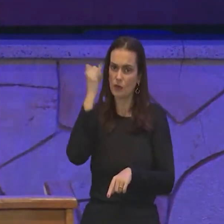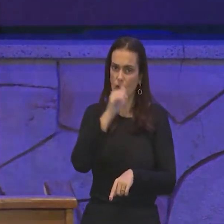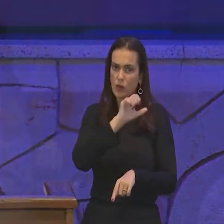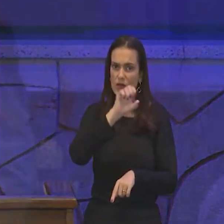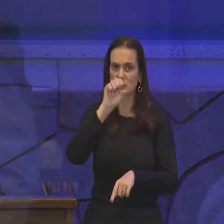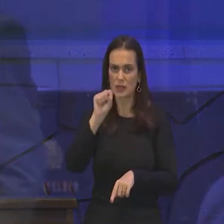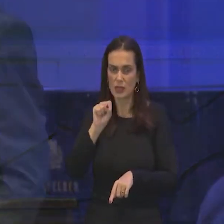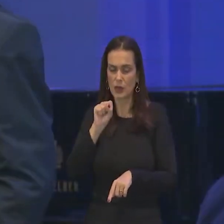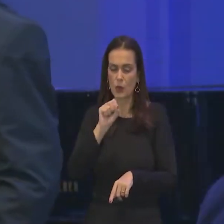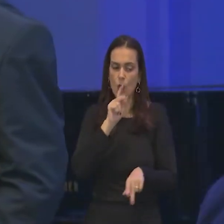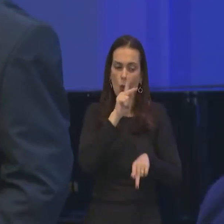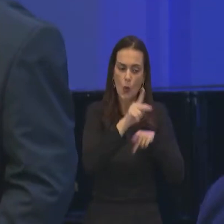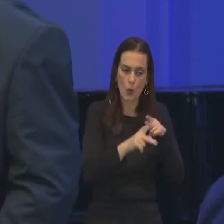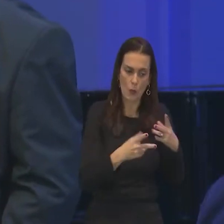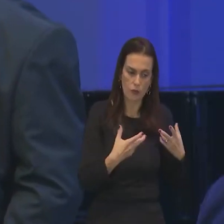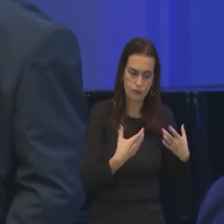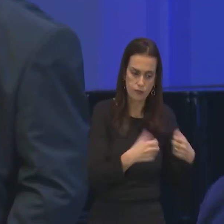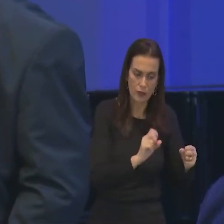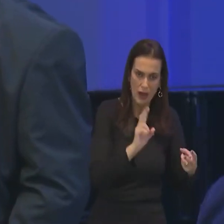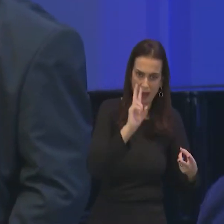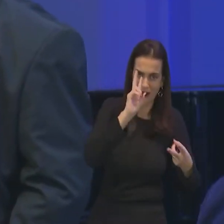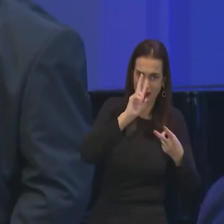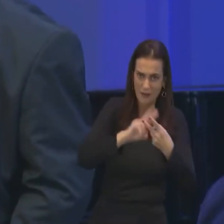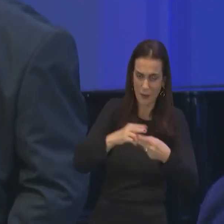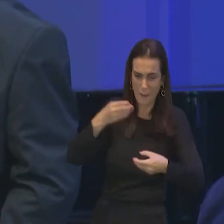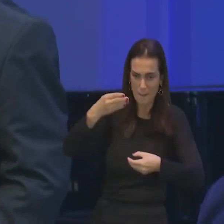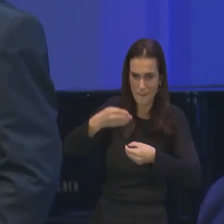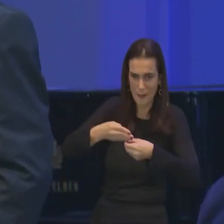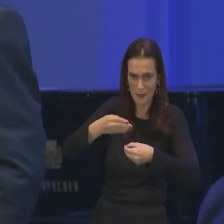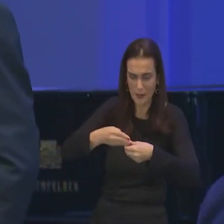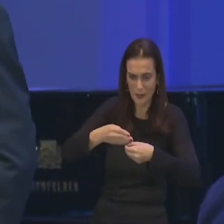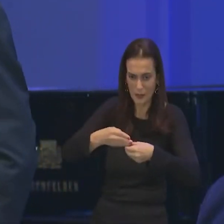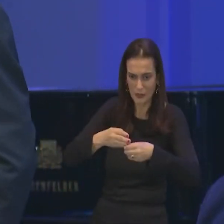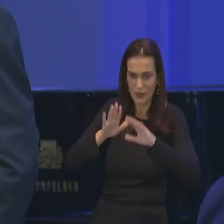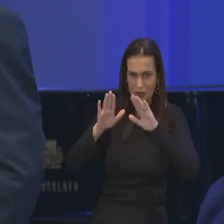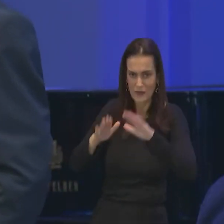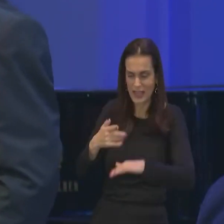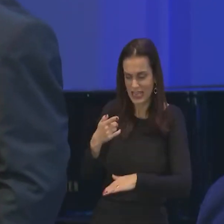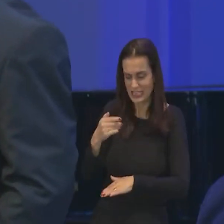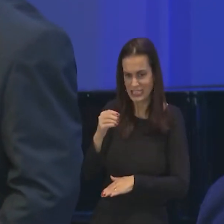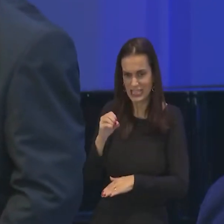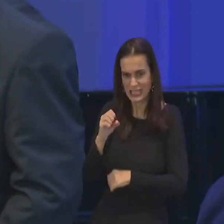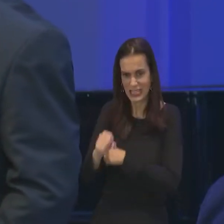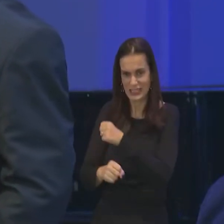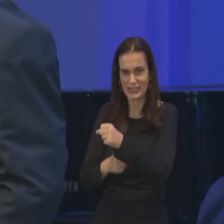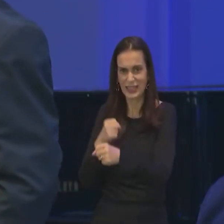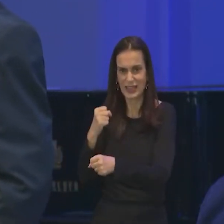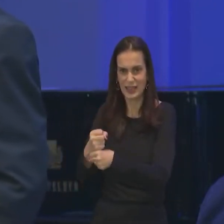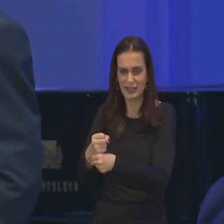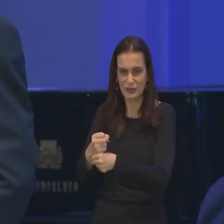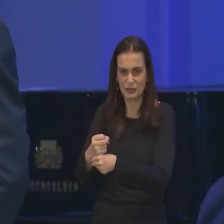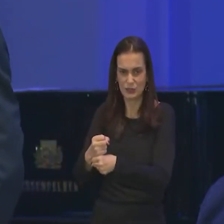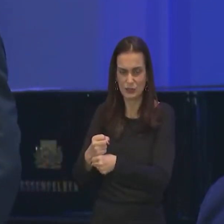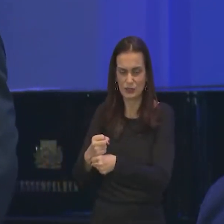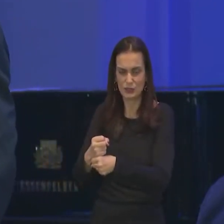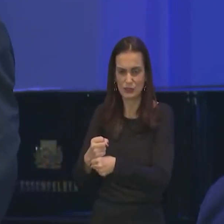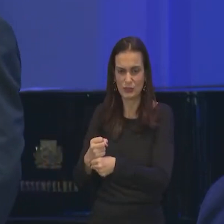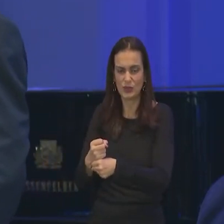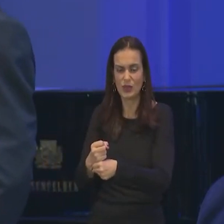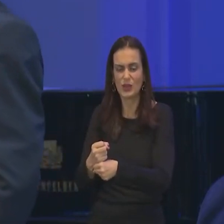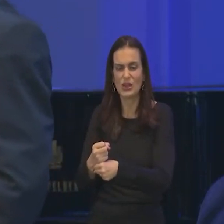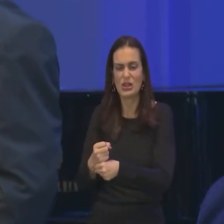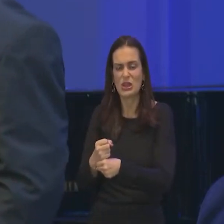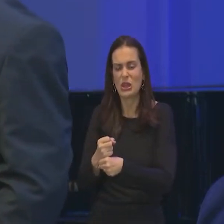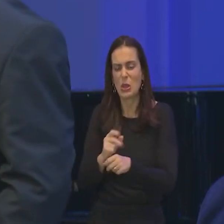povo seria levado então cativo para a Babilônia, que ficaria lá por 70 anos, seria apenas um restolho de